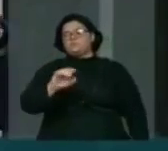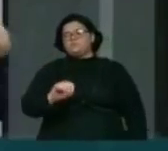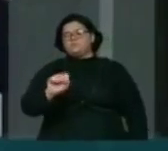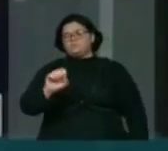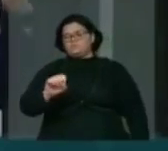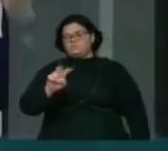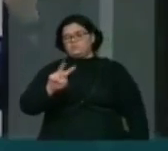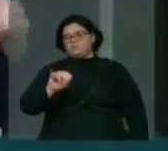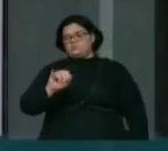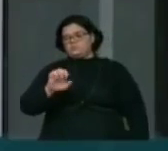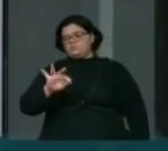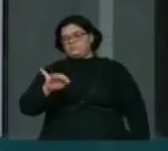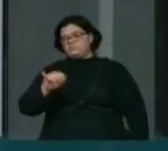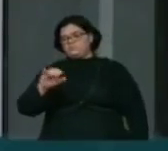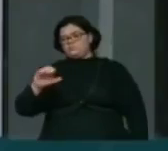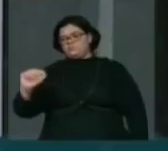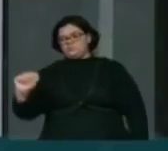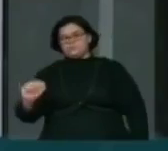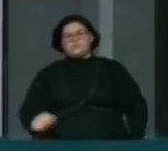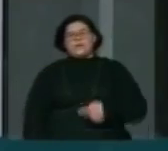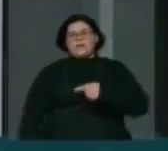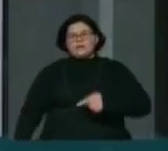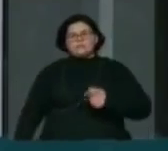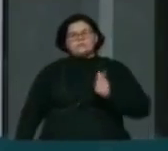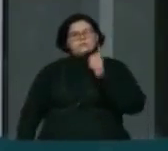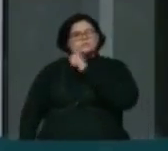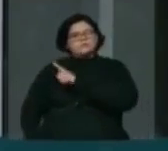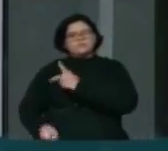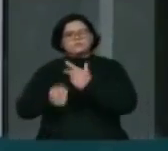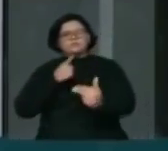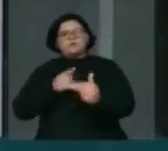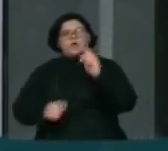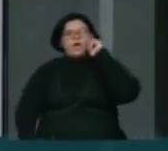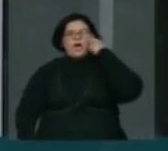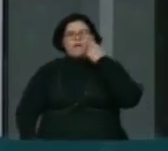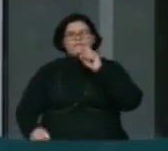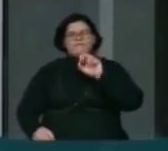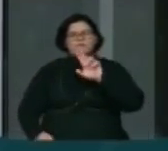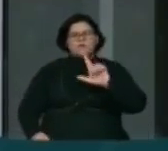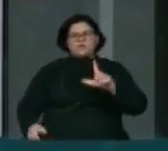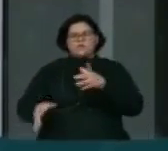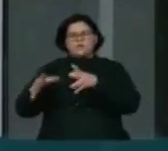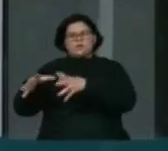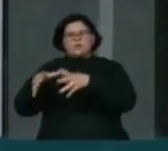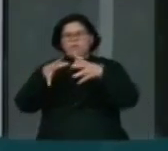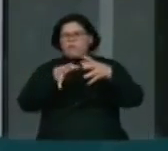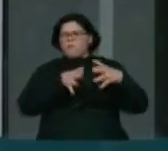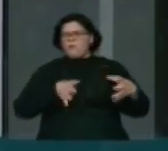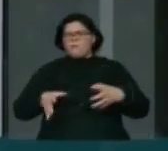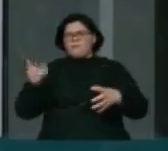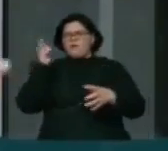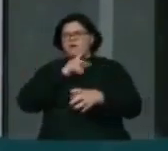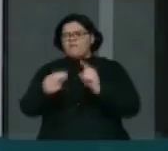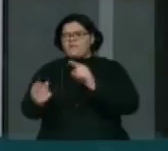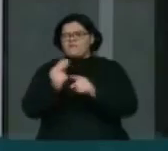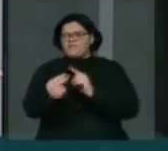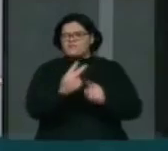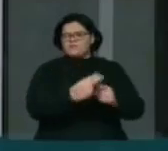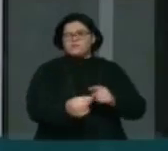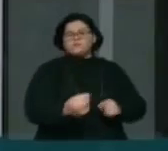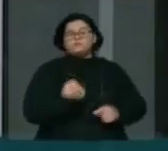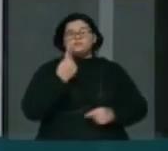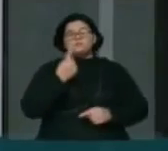Afeganistão, avançava o bloco soviético na África, etc, etc. E naquele momento, sem que nada o